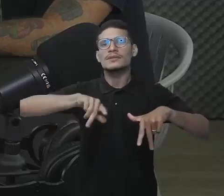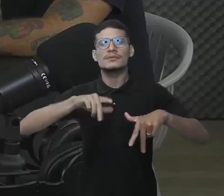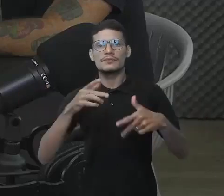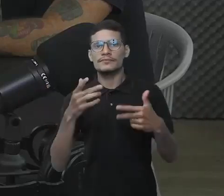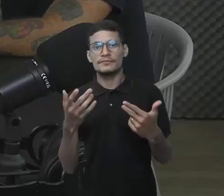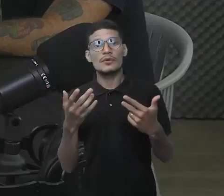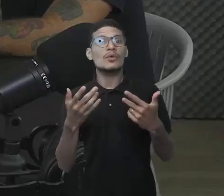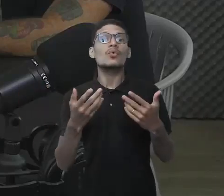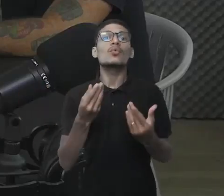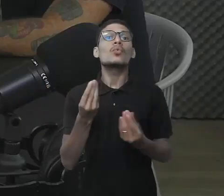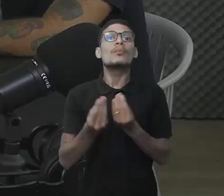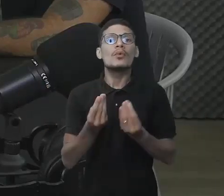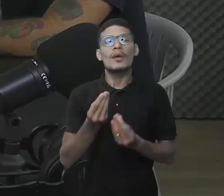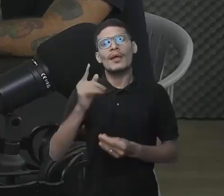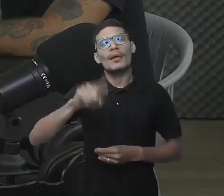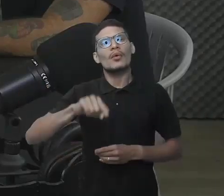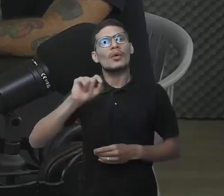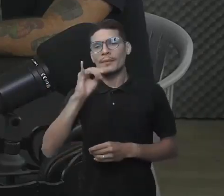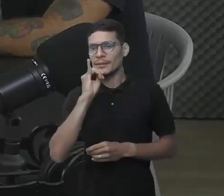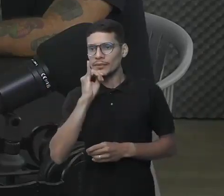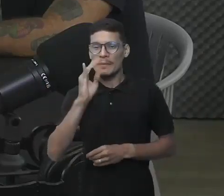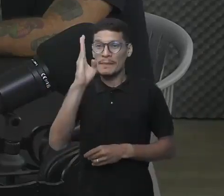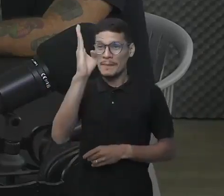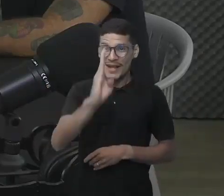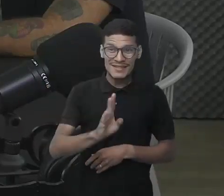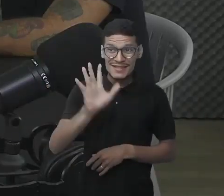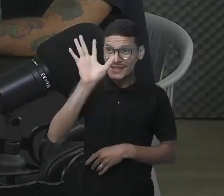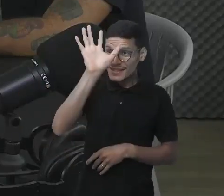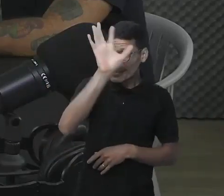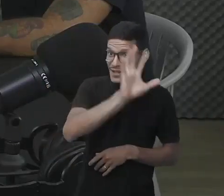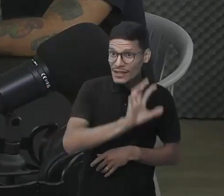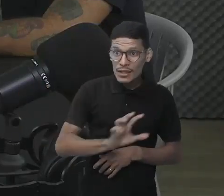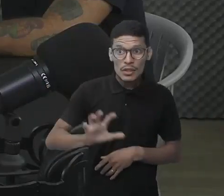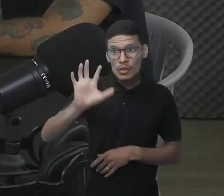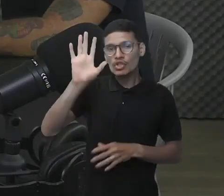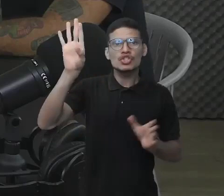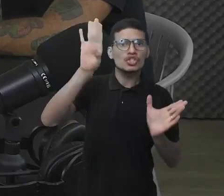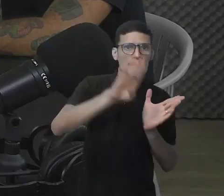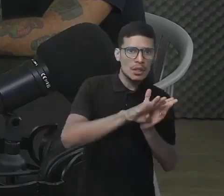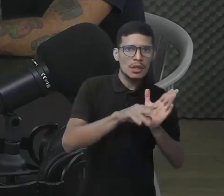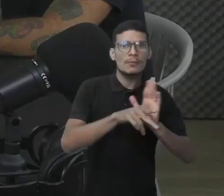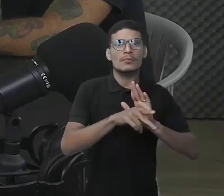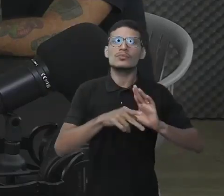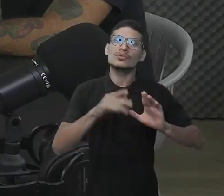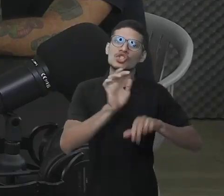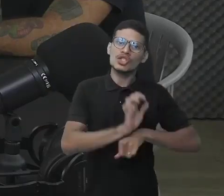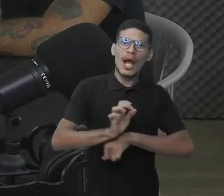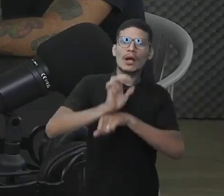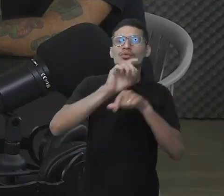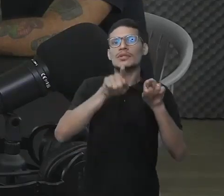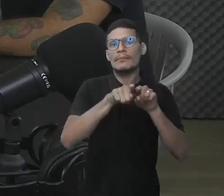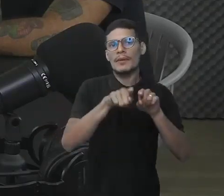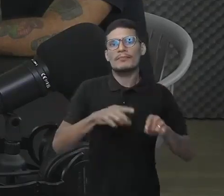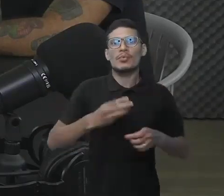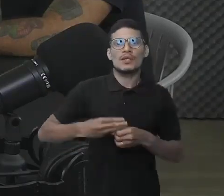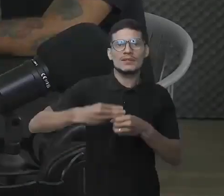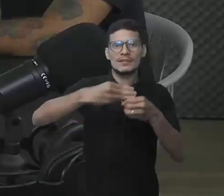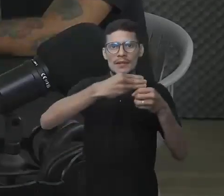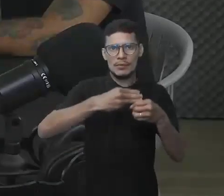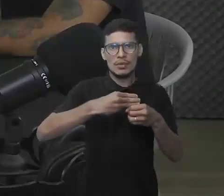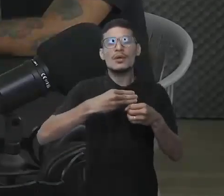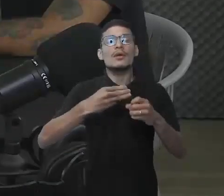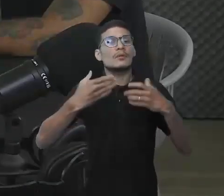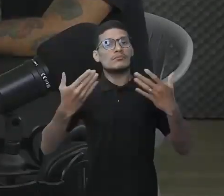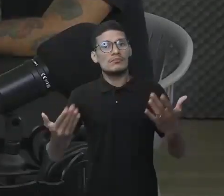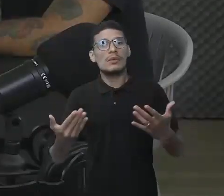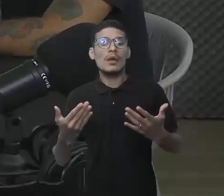tem isso, com determinações em nível nacional, isso chega ao Estado e chega aos municípios. Com certeza. Né? E todos esses